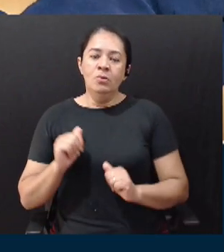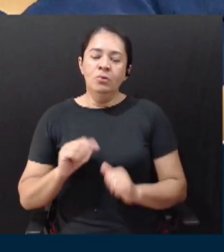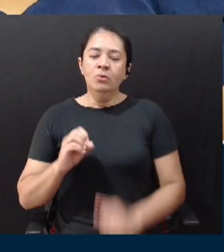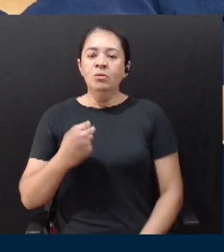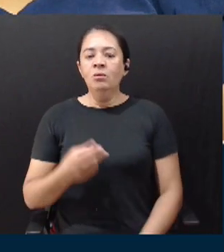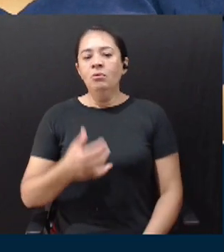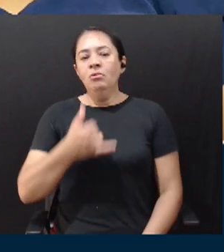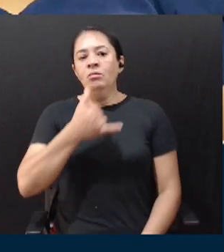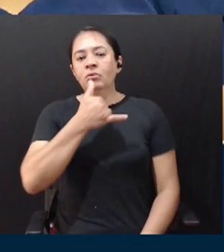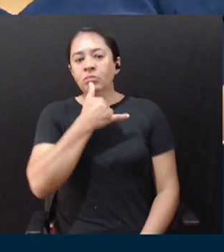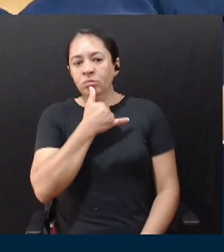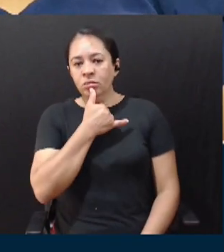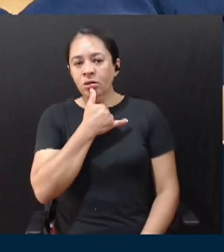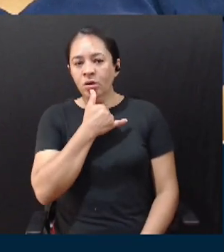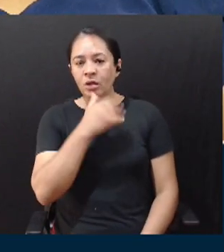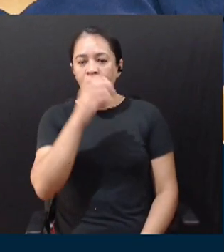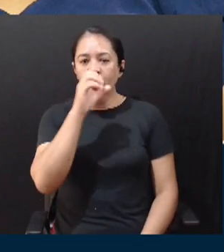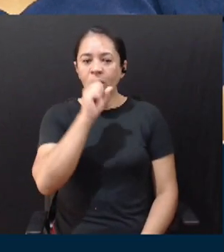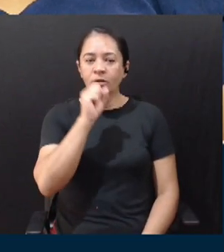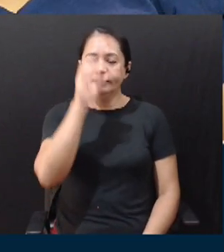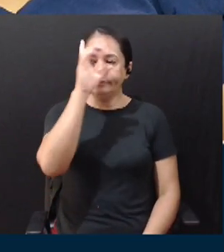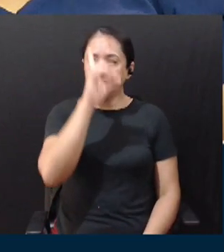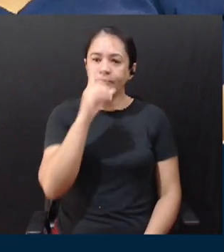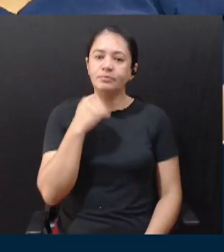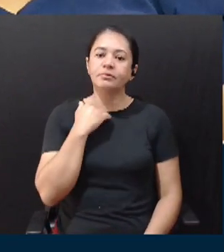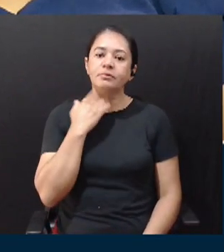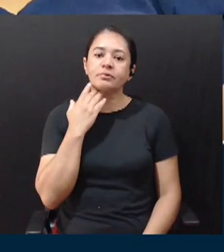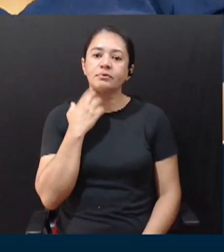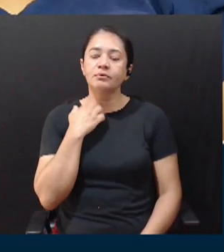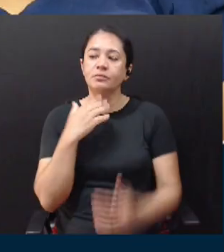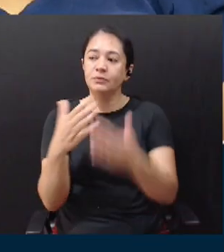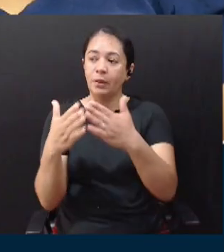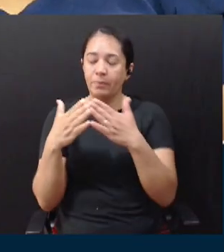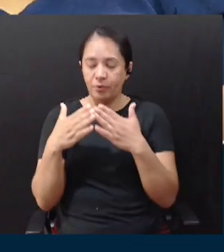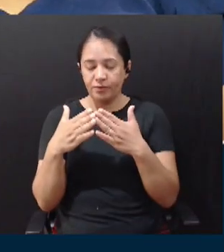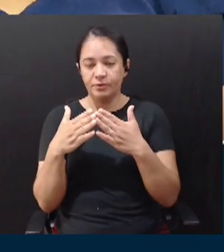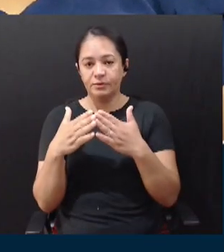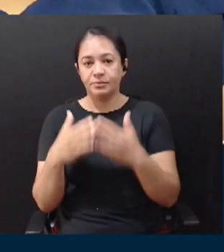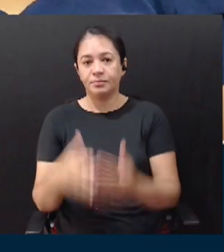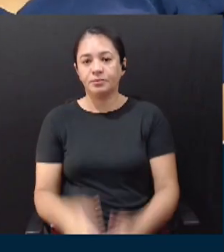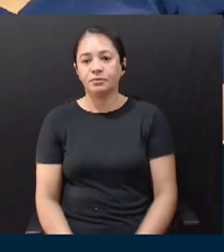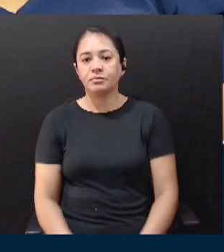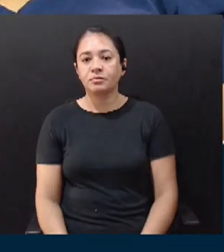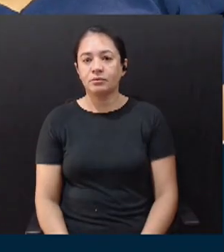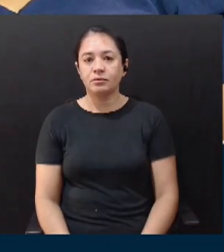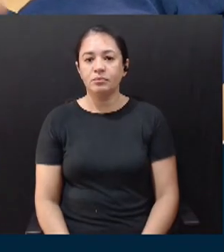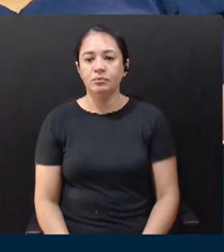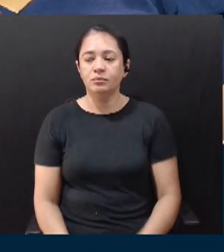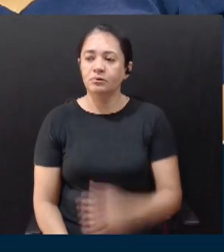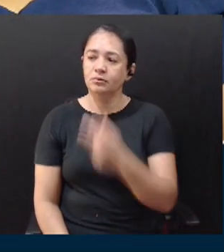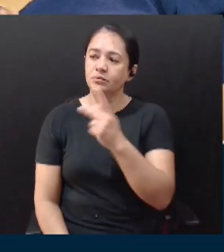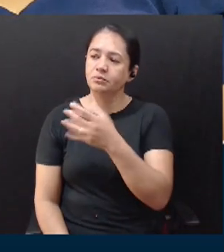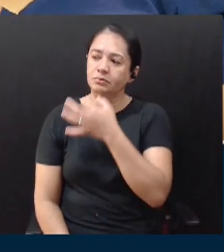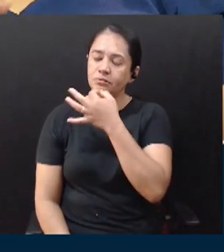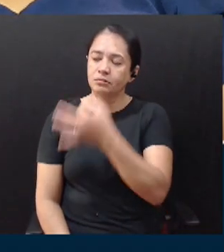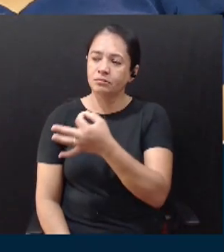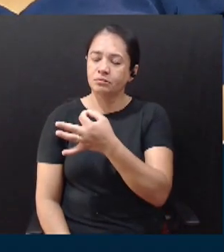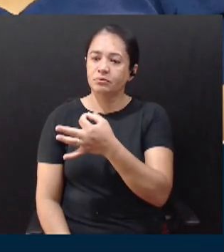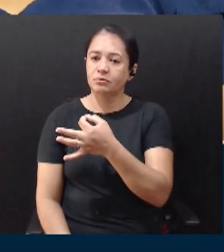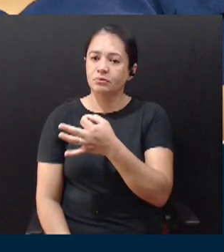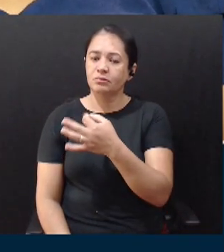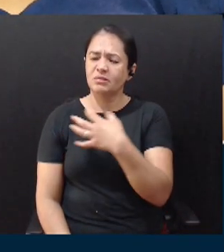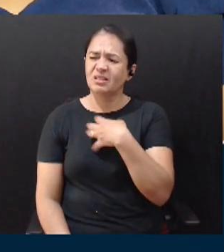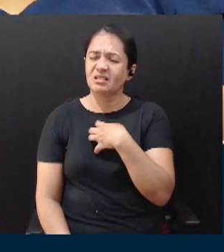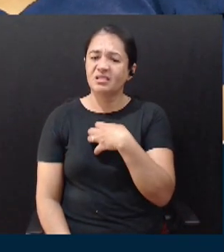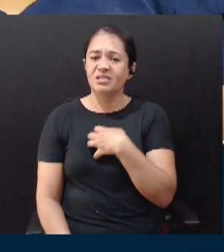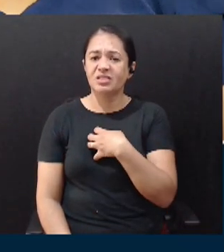de semana? Vamos lá, Dani, por favor, qual que é a sua avaliação, desse sentimento e essa falta